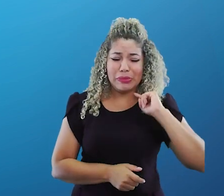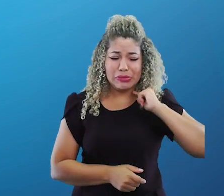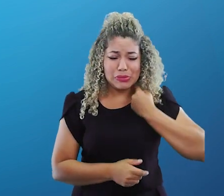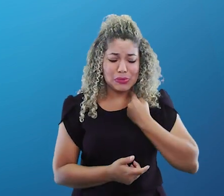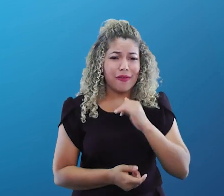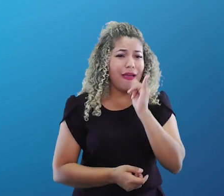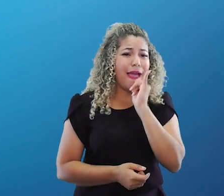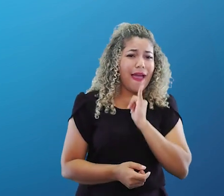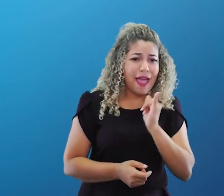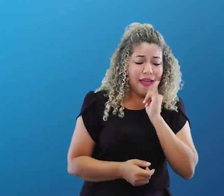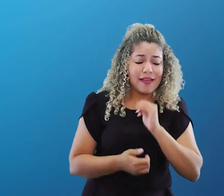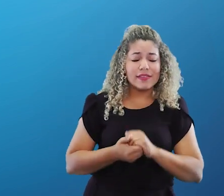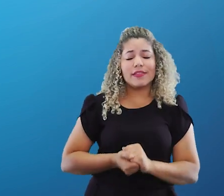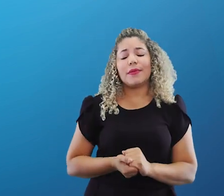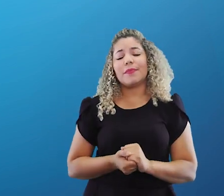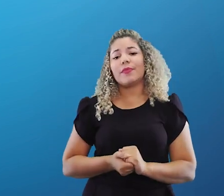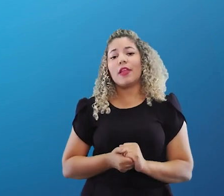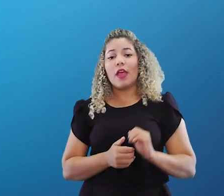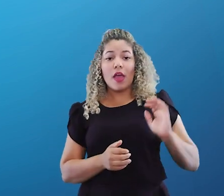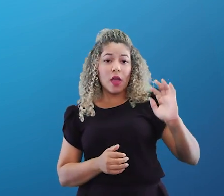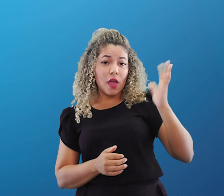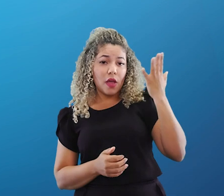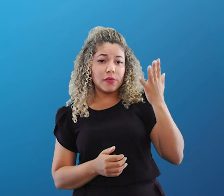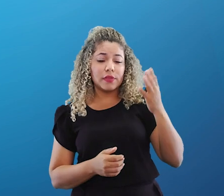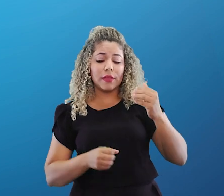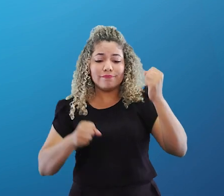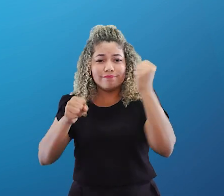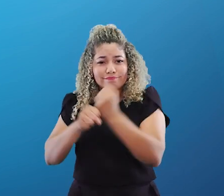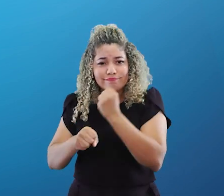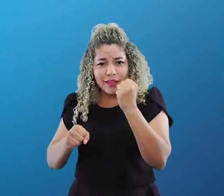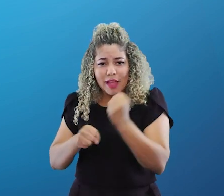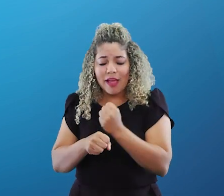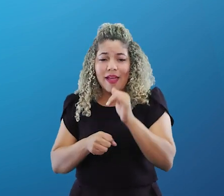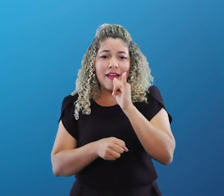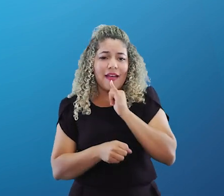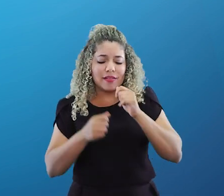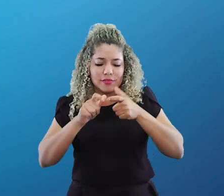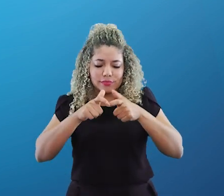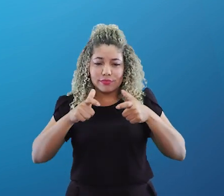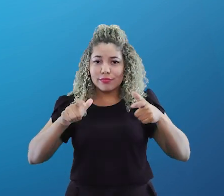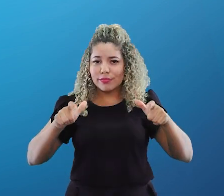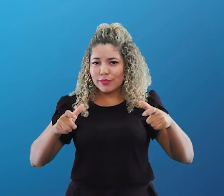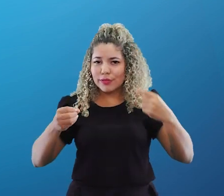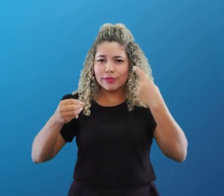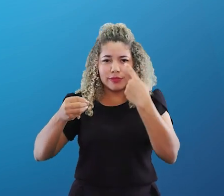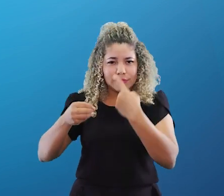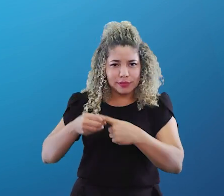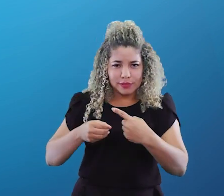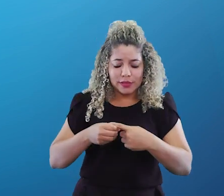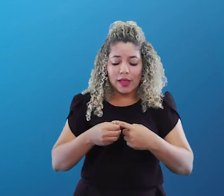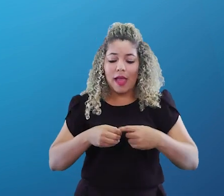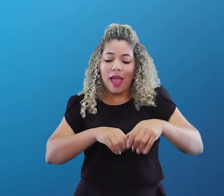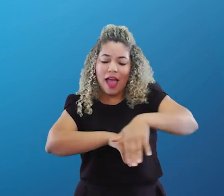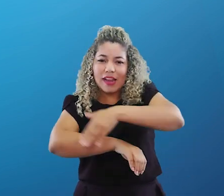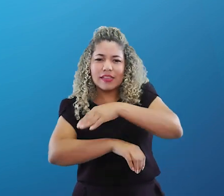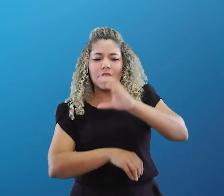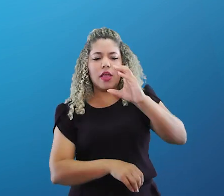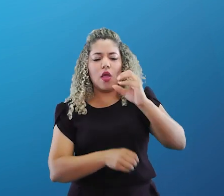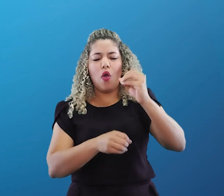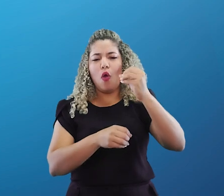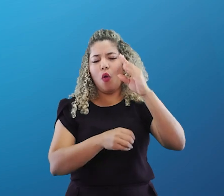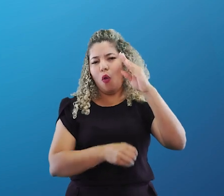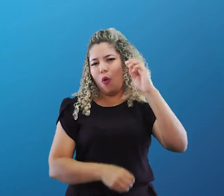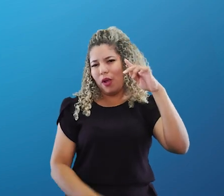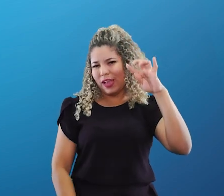de consequência devido à ação humana é a construção e ampliação, por exemplo, de áreas recobertas por concreto. Se há